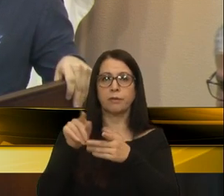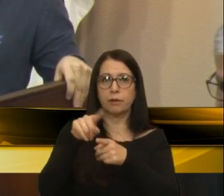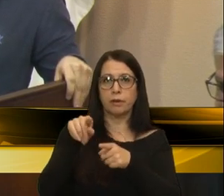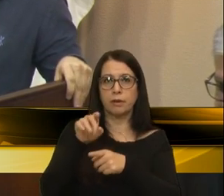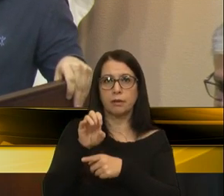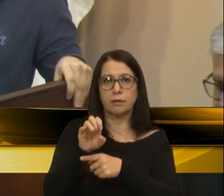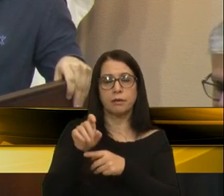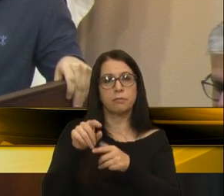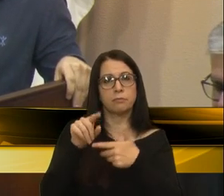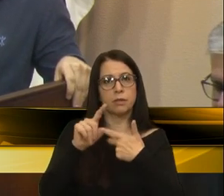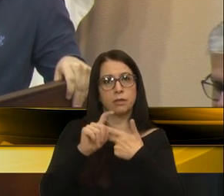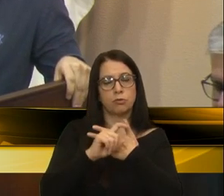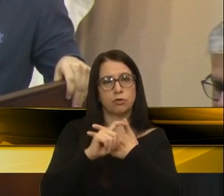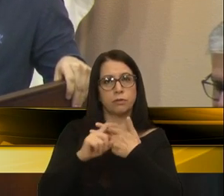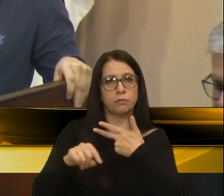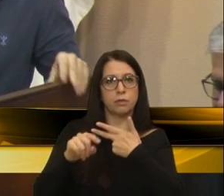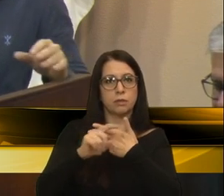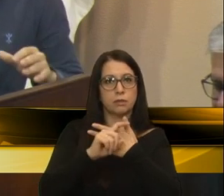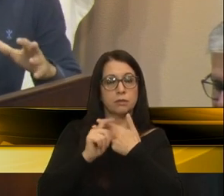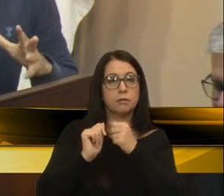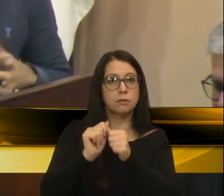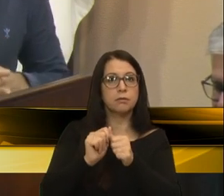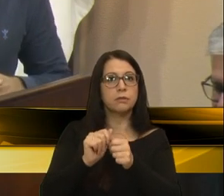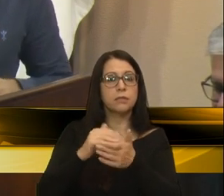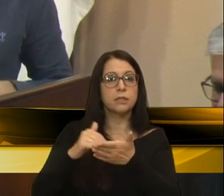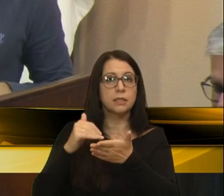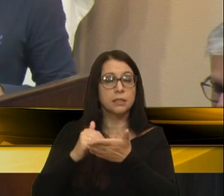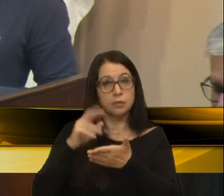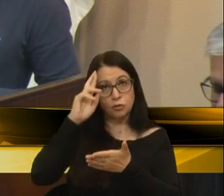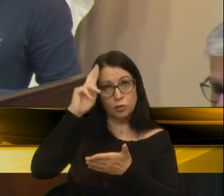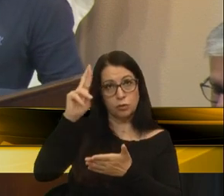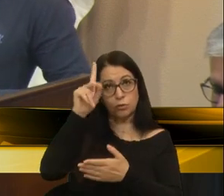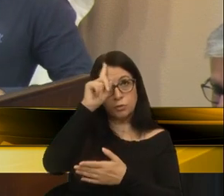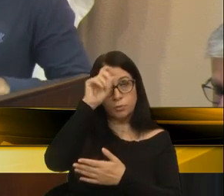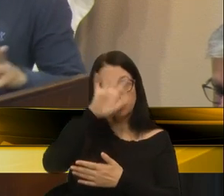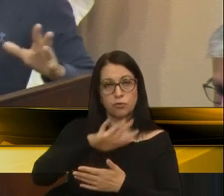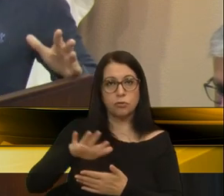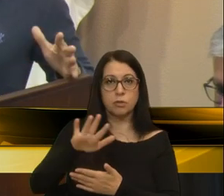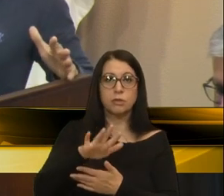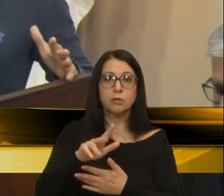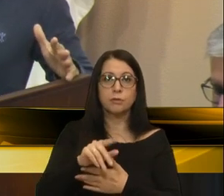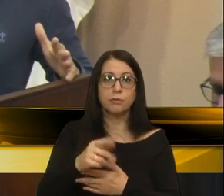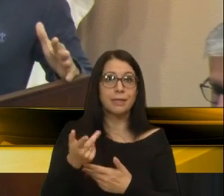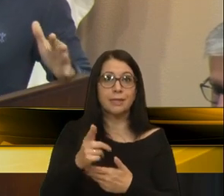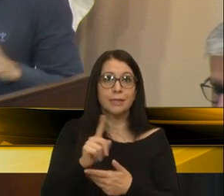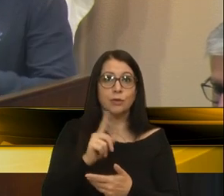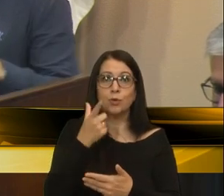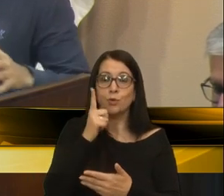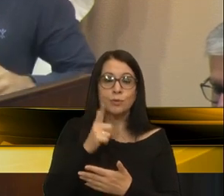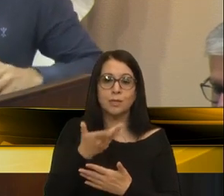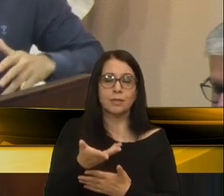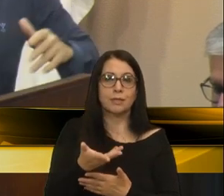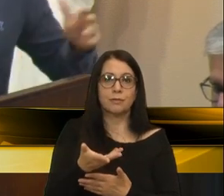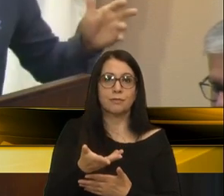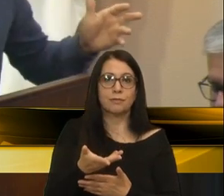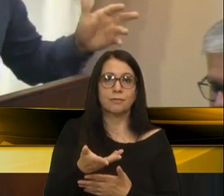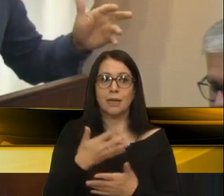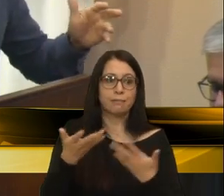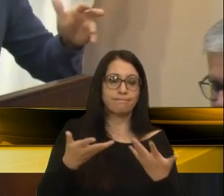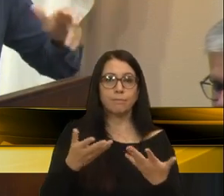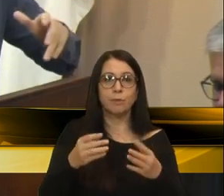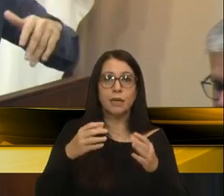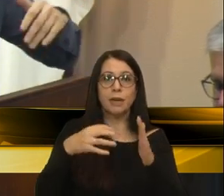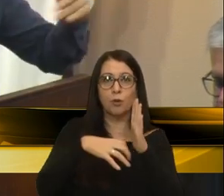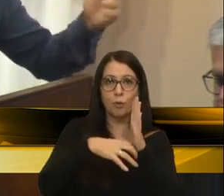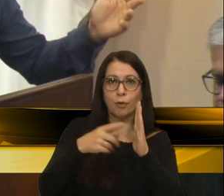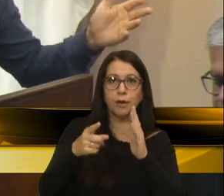Fundação Universidade de Caxias do Sul, setor financeiro, e o diretor do Hospital Geral, eles passaram mal no meio da caminhada, porque lá no Congresso, no